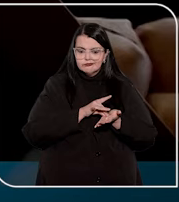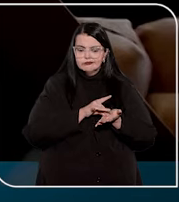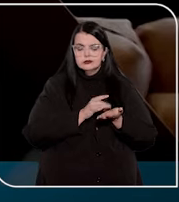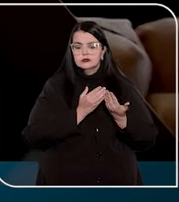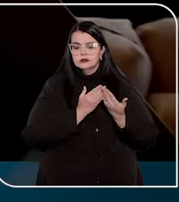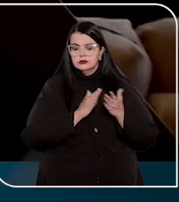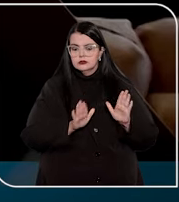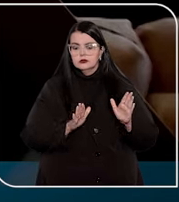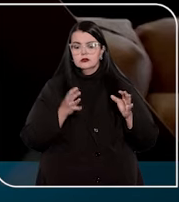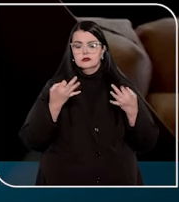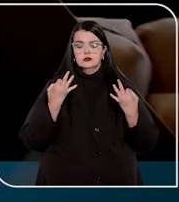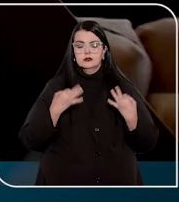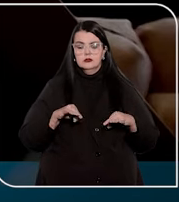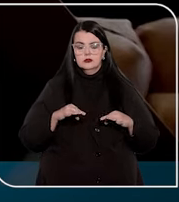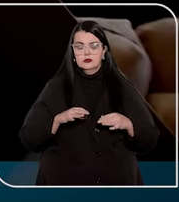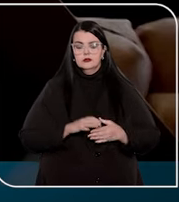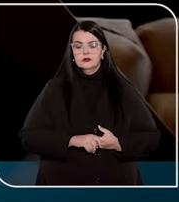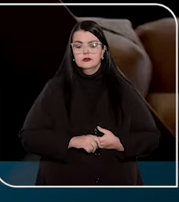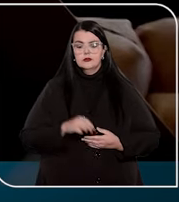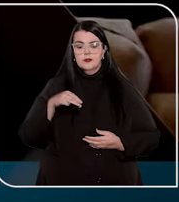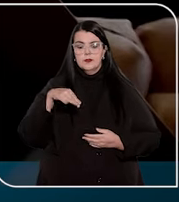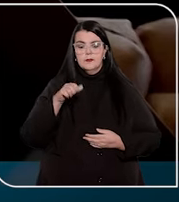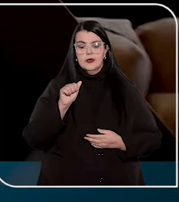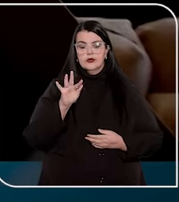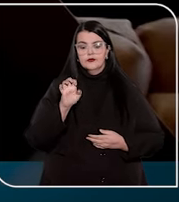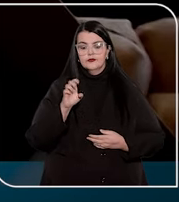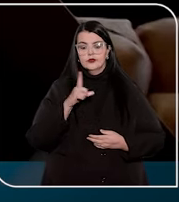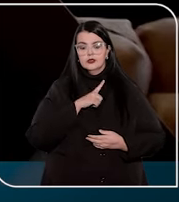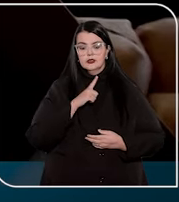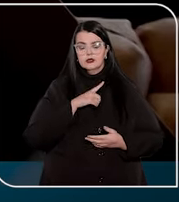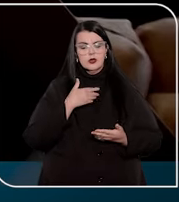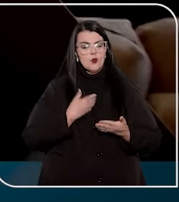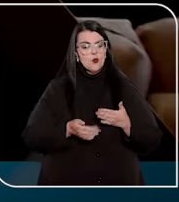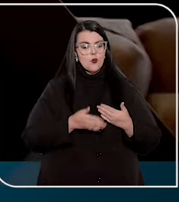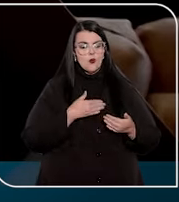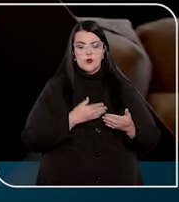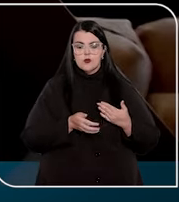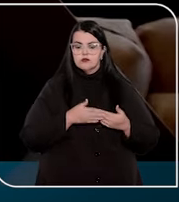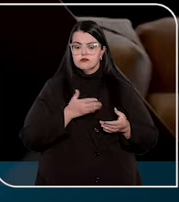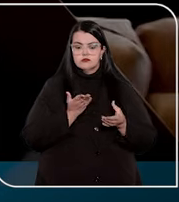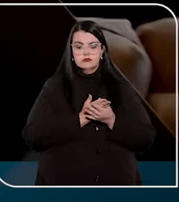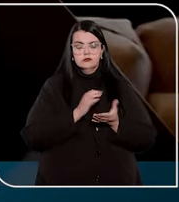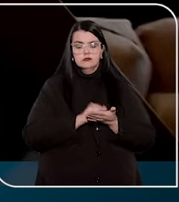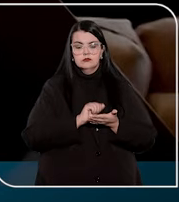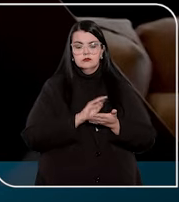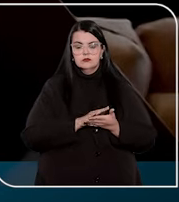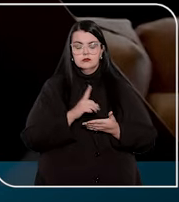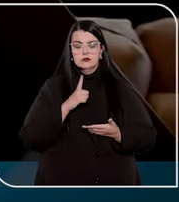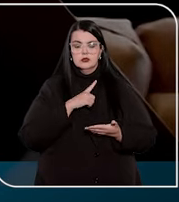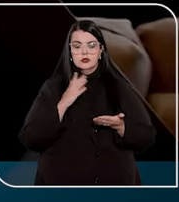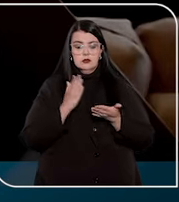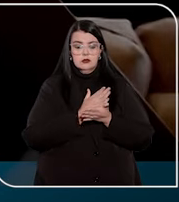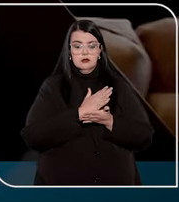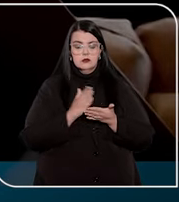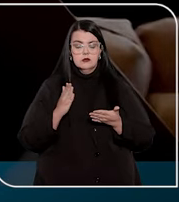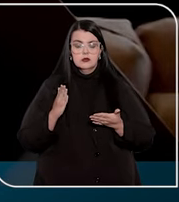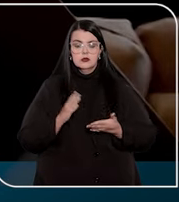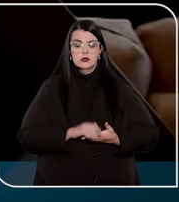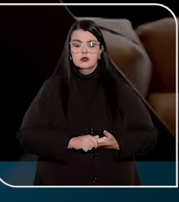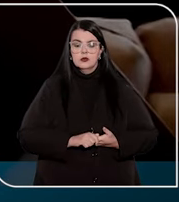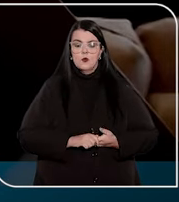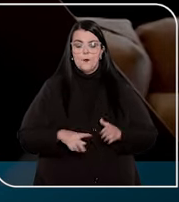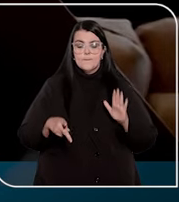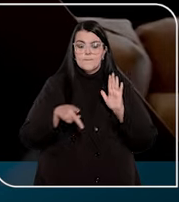correta. Então, a litigância de má-fé, na verdade, ela pode acontecer em qualquer etapa processual. E tem algumas situações em que o